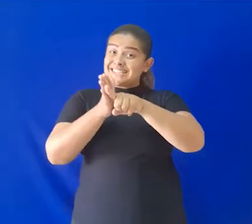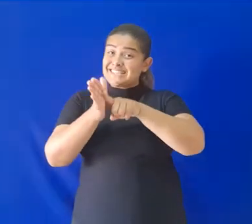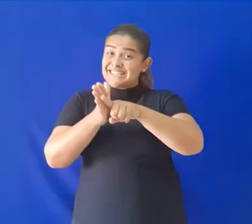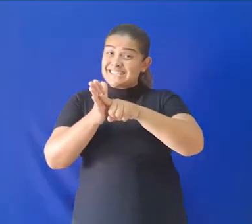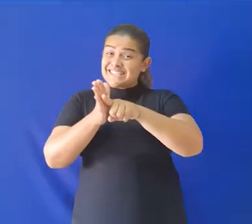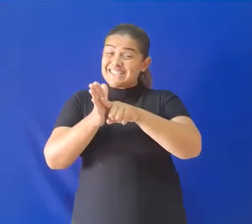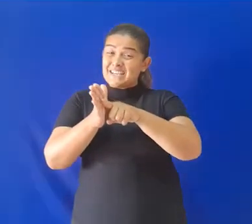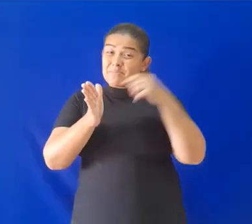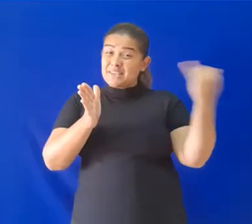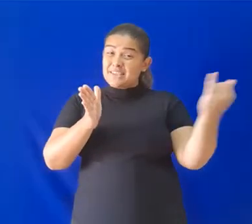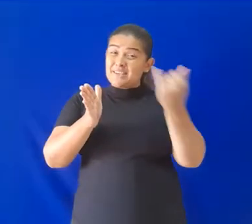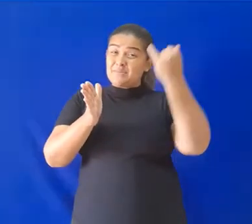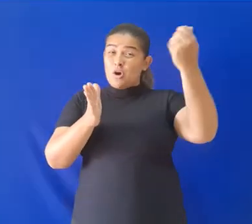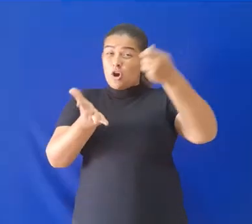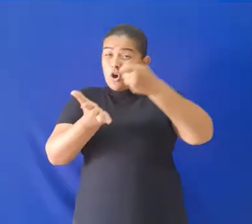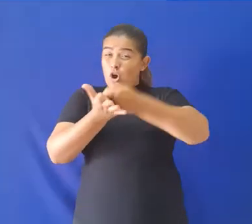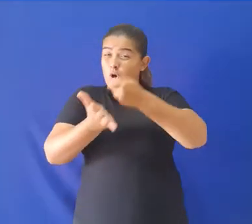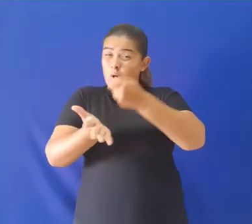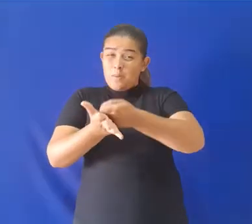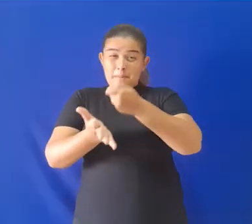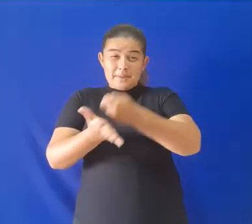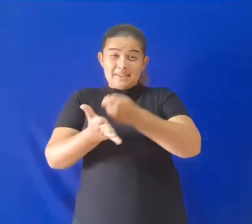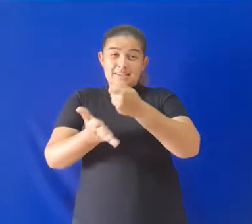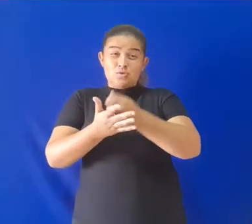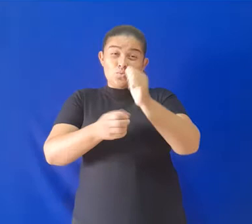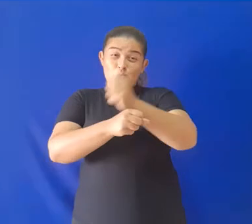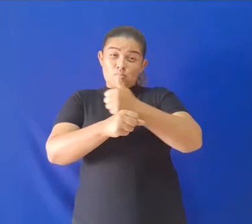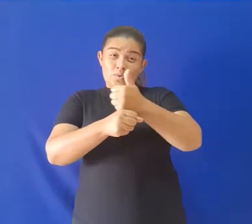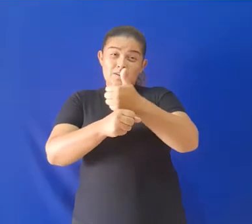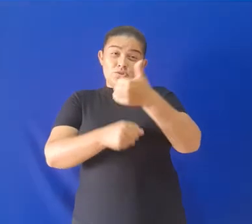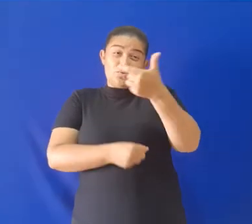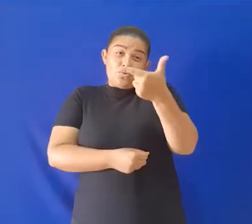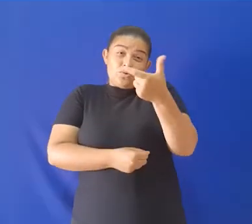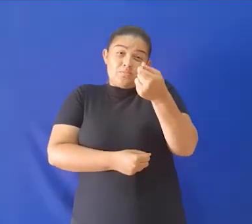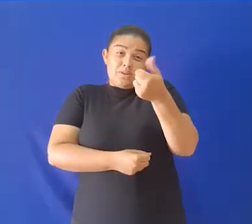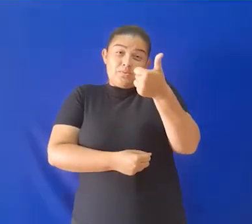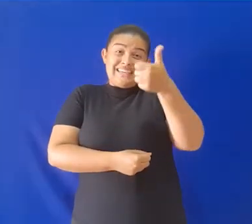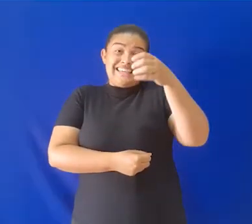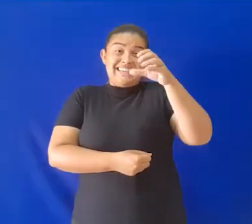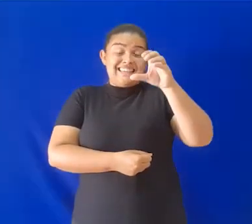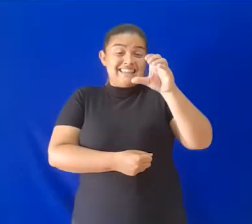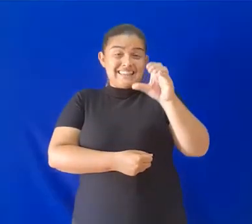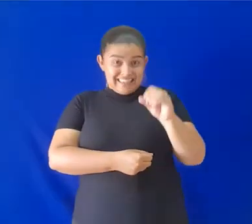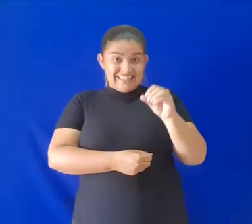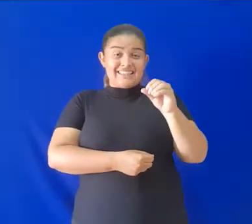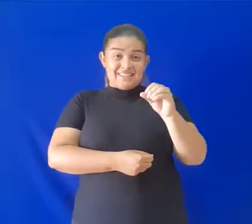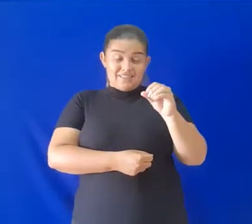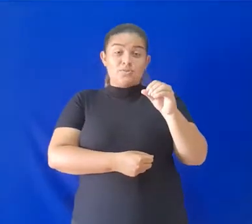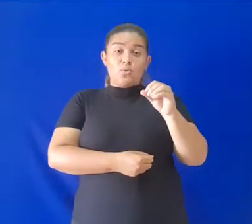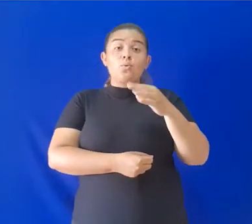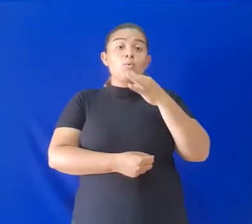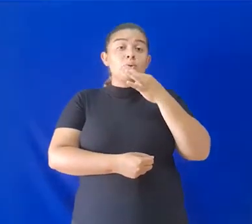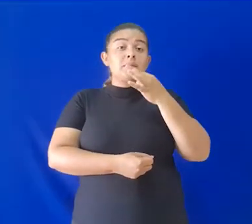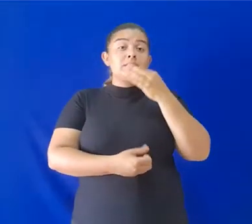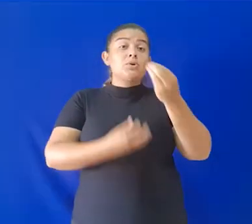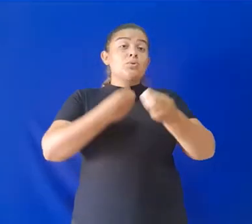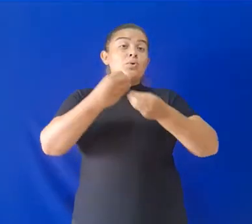acontece um exame muito importante, que é um exame obrigatório desde o ano de 2010. Ele é